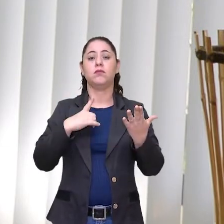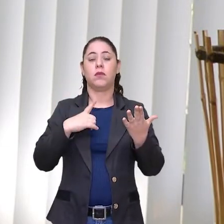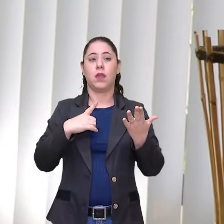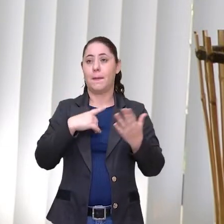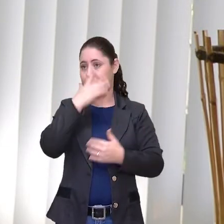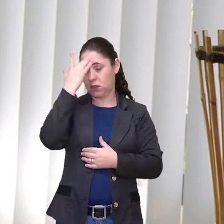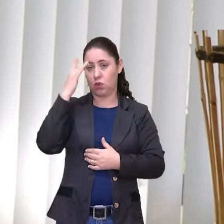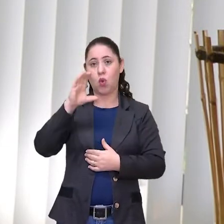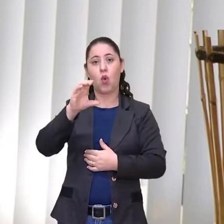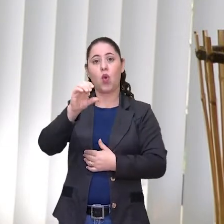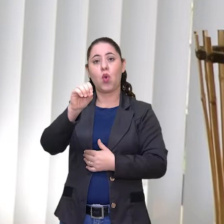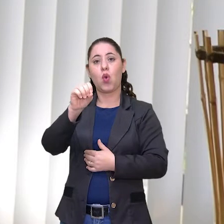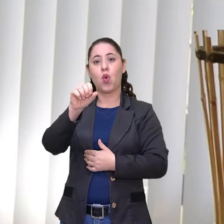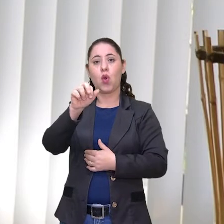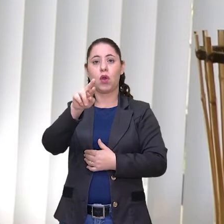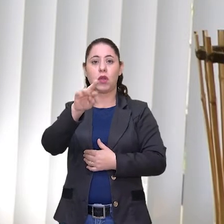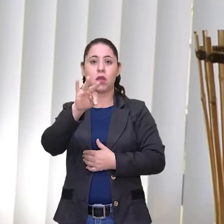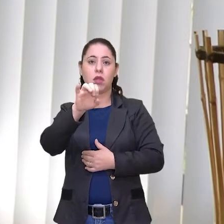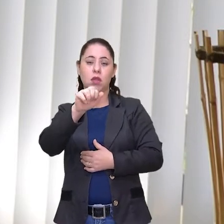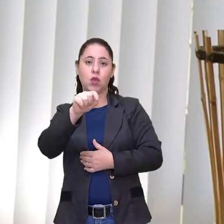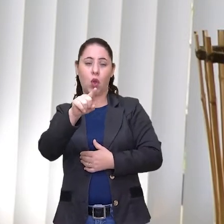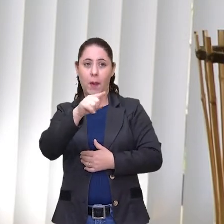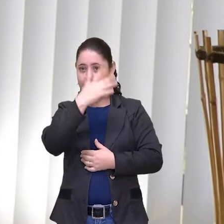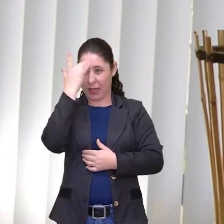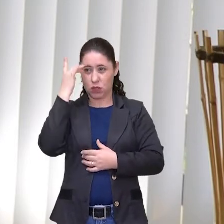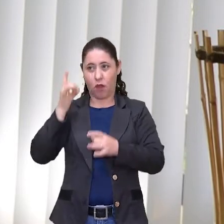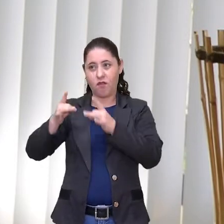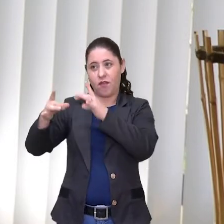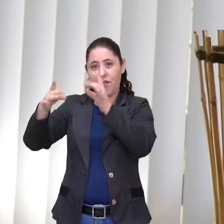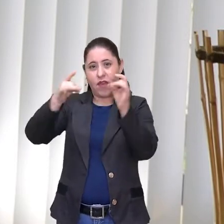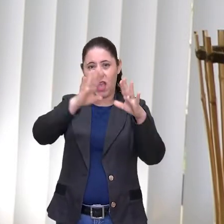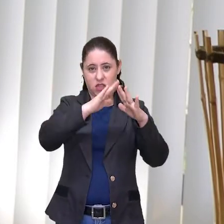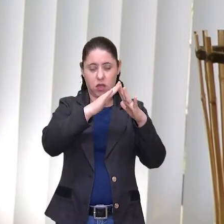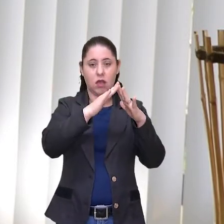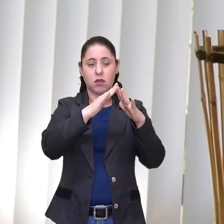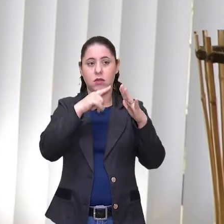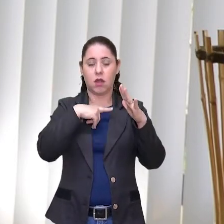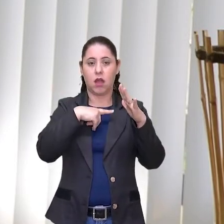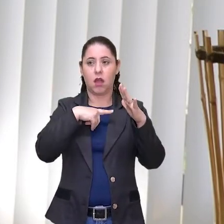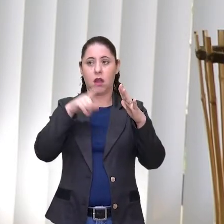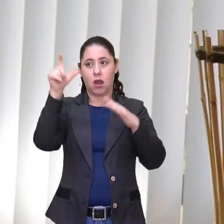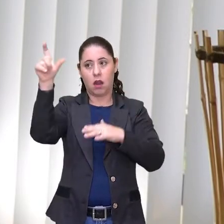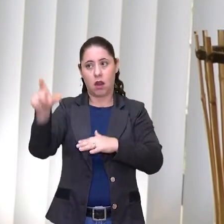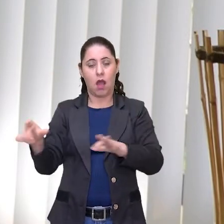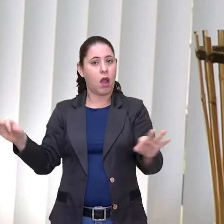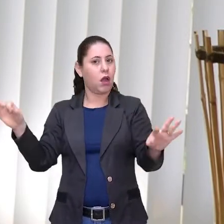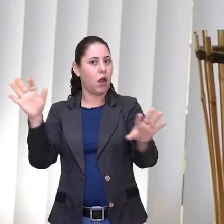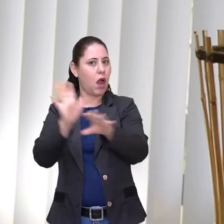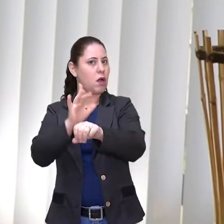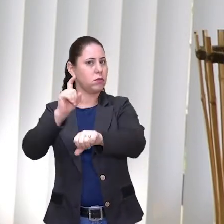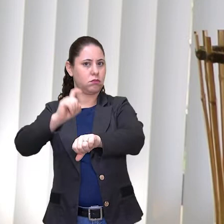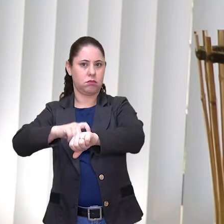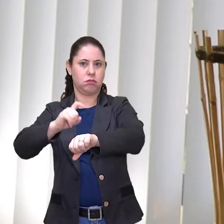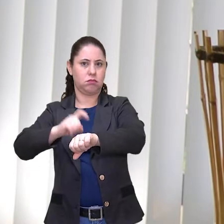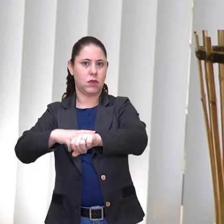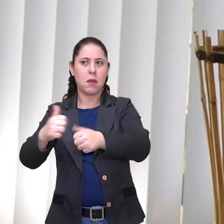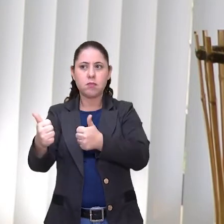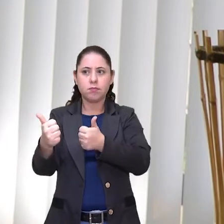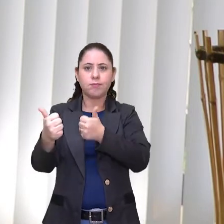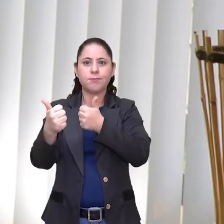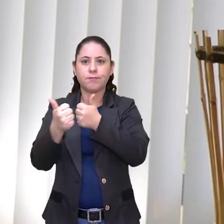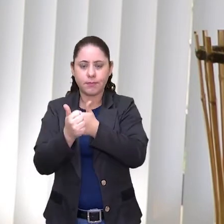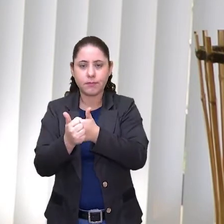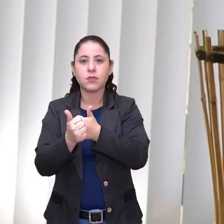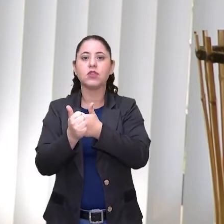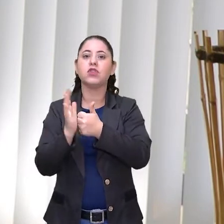você contrata um corretor de imóveis para te acompanhar na aquisição de um bem, a atividade dele se encerra naquele momento.